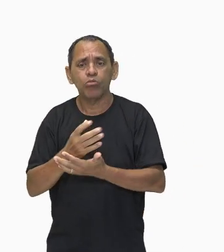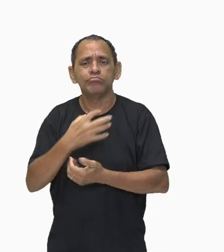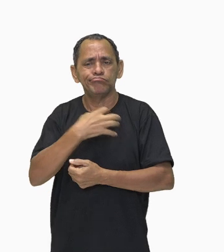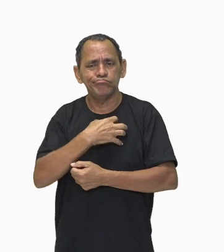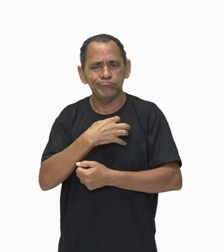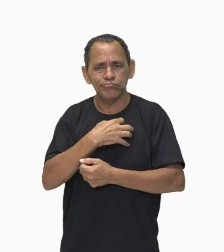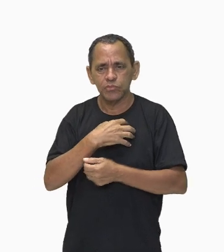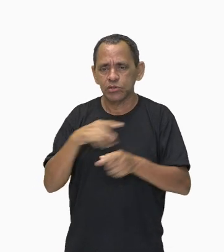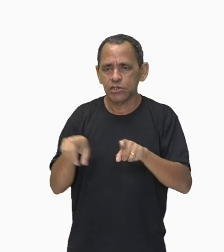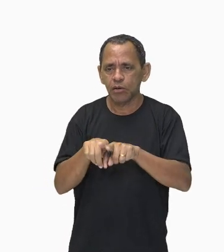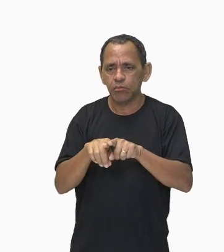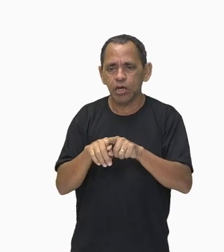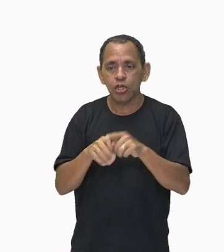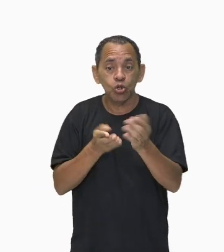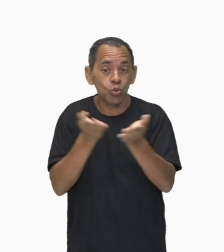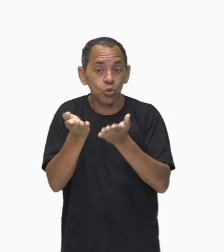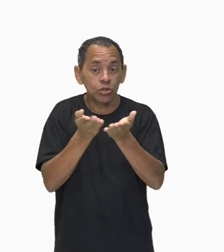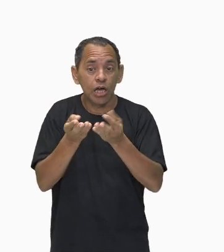a doença do refluxo